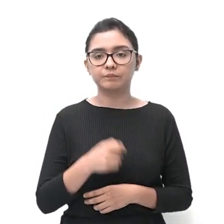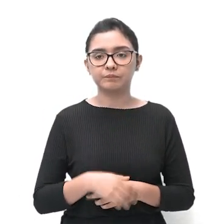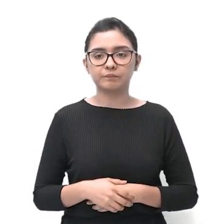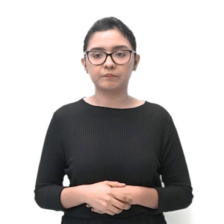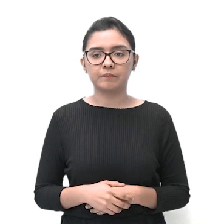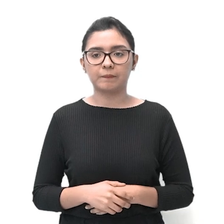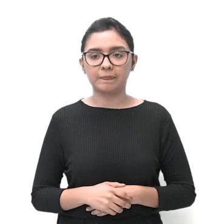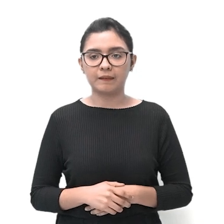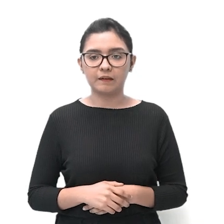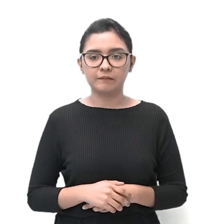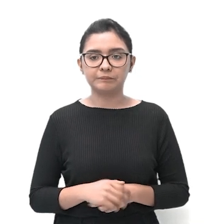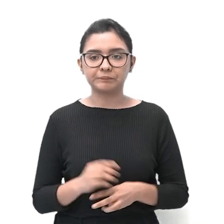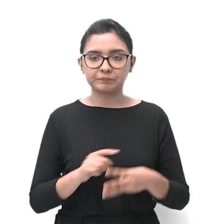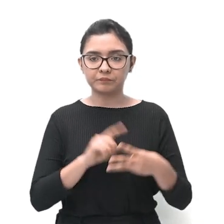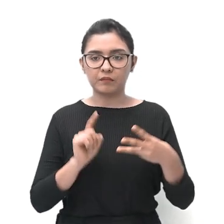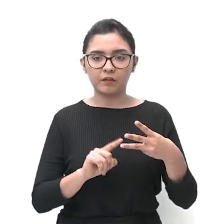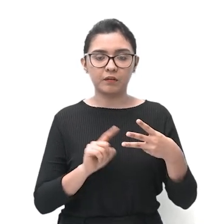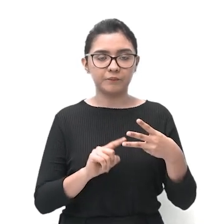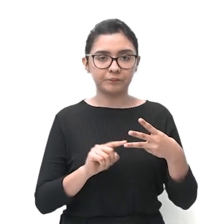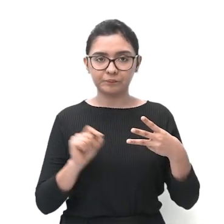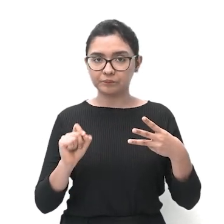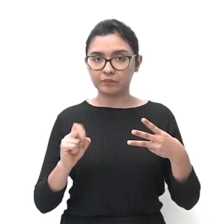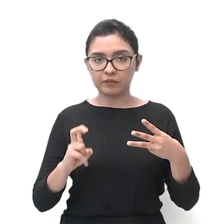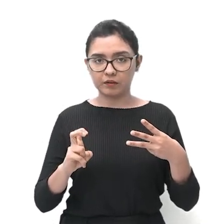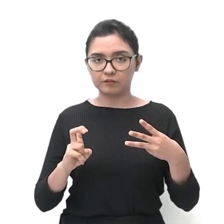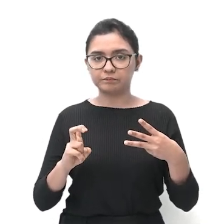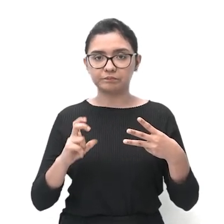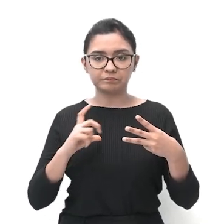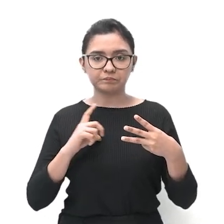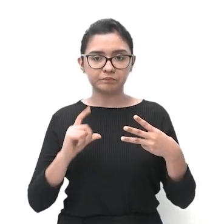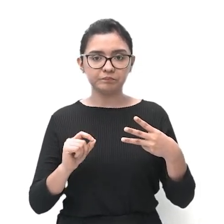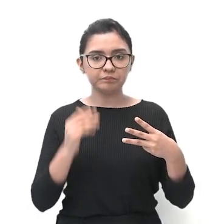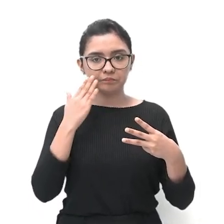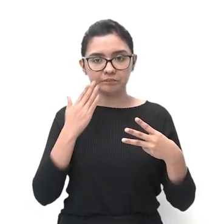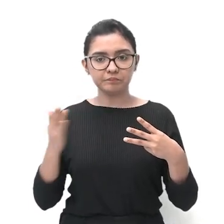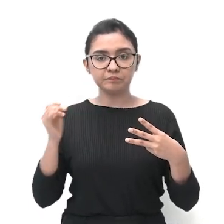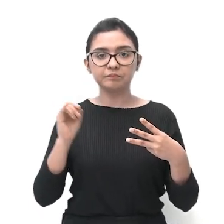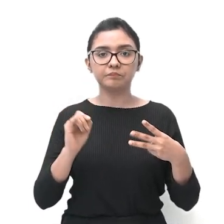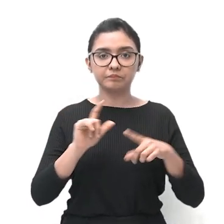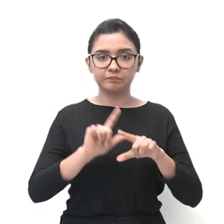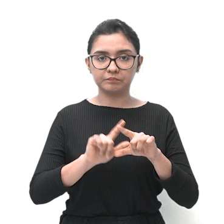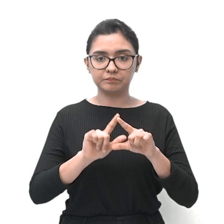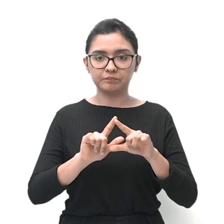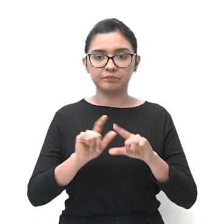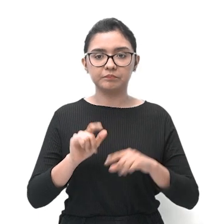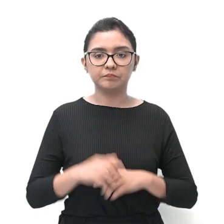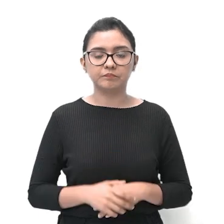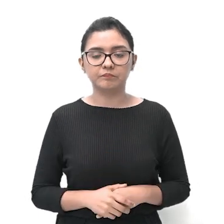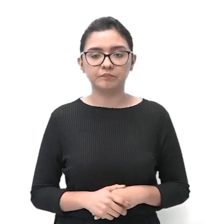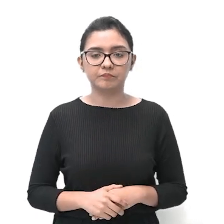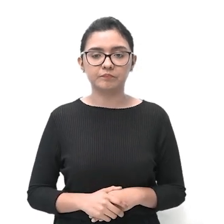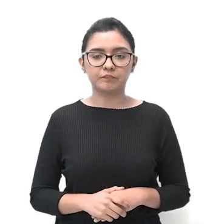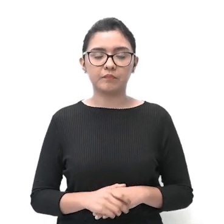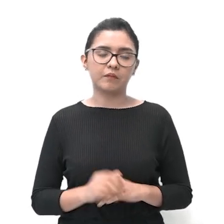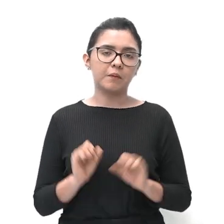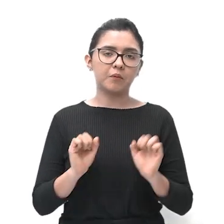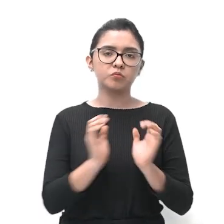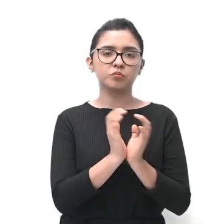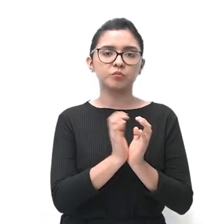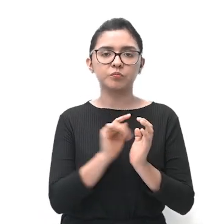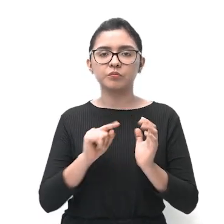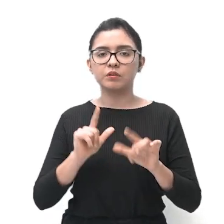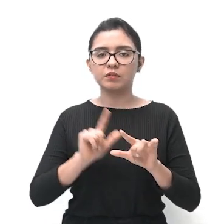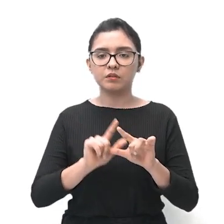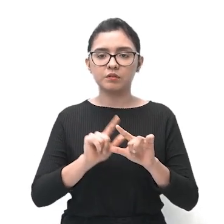A 5, né? Olha só. Então temos esse nosso triângulo aqui. Inclusive é um triângulo, né? A gente pode classificá-lo